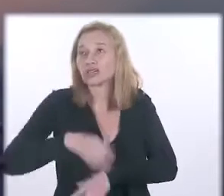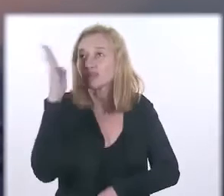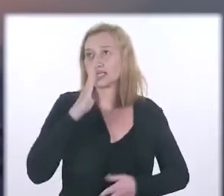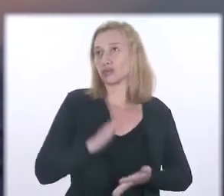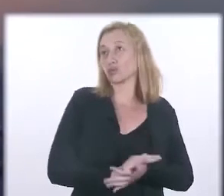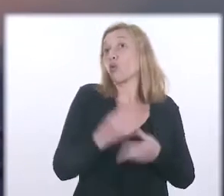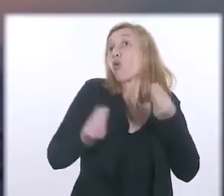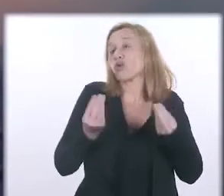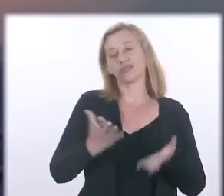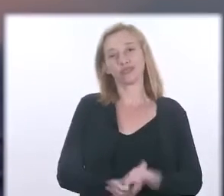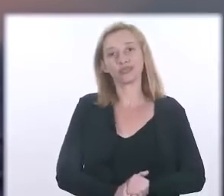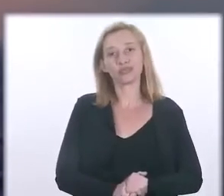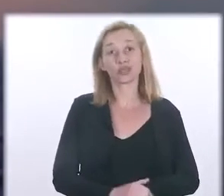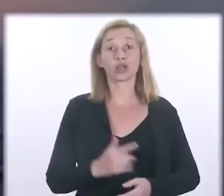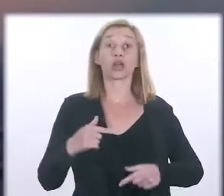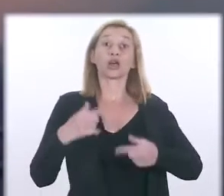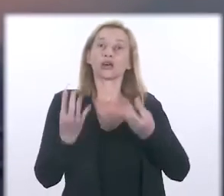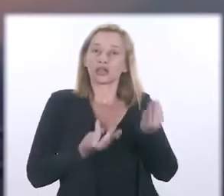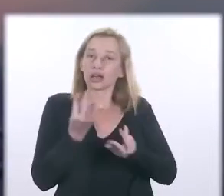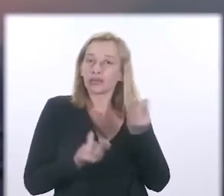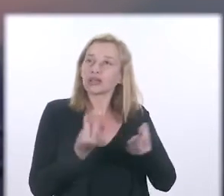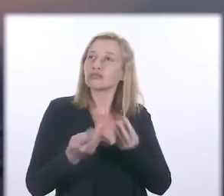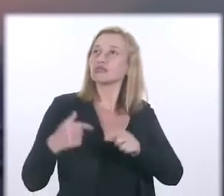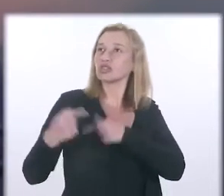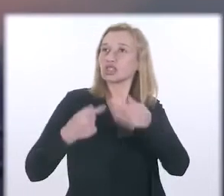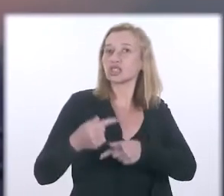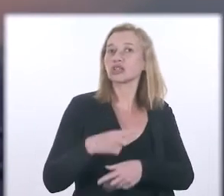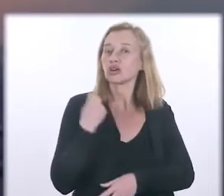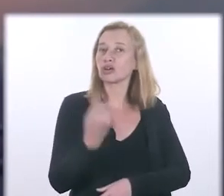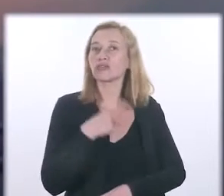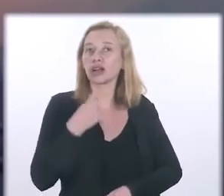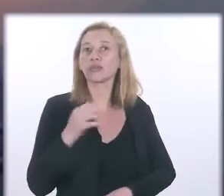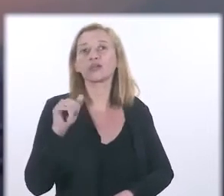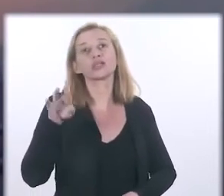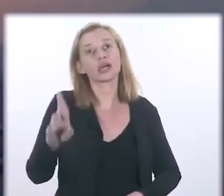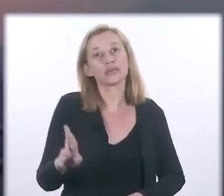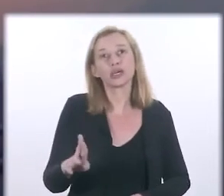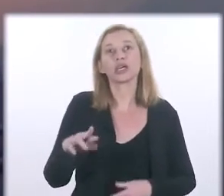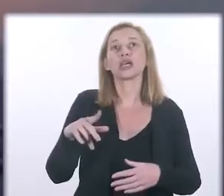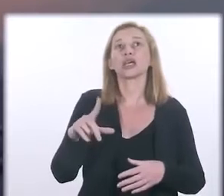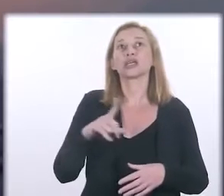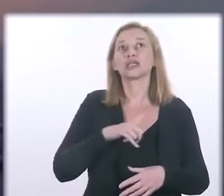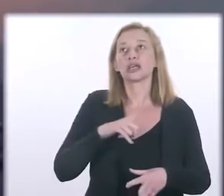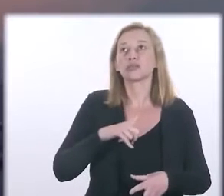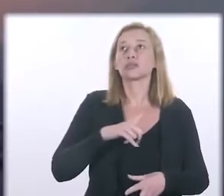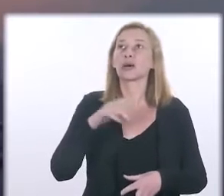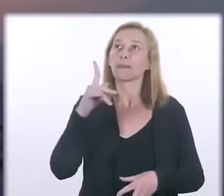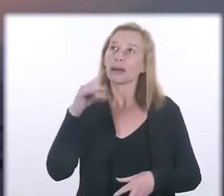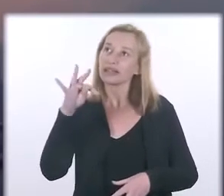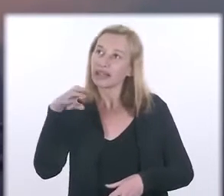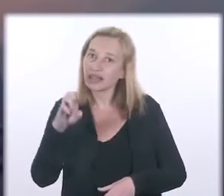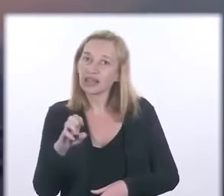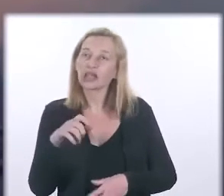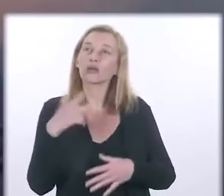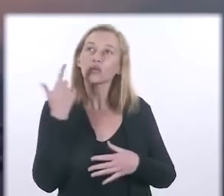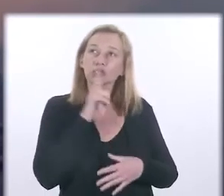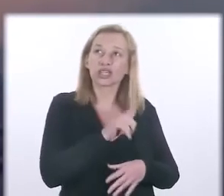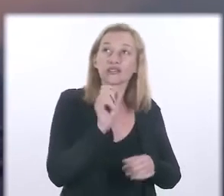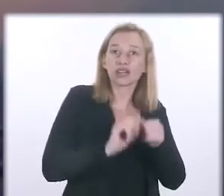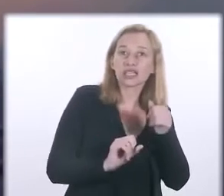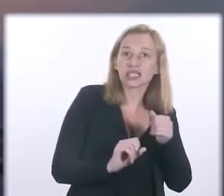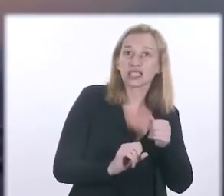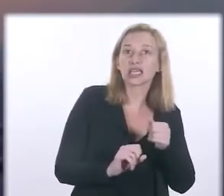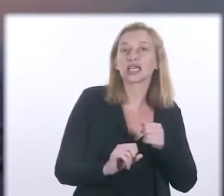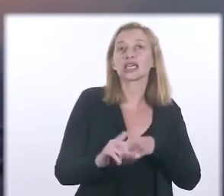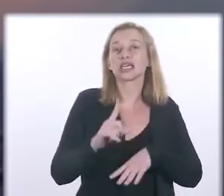genético, no caso, nós estamos falando do Alzheimer, né, onde nós temos uma patente onde a gente consegue fazer com que haja uma diminuição da